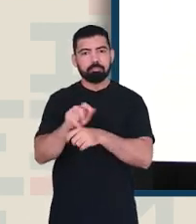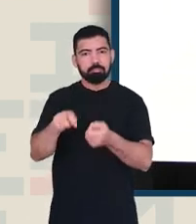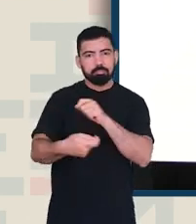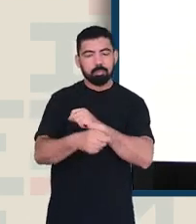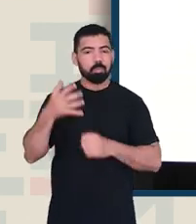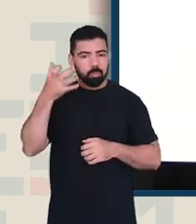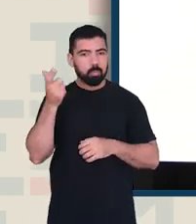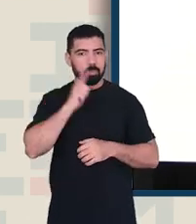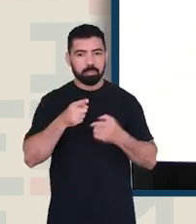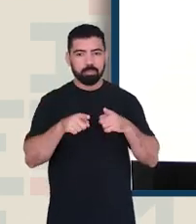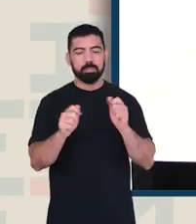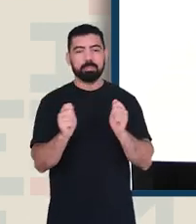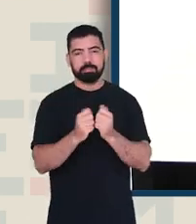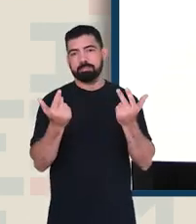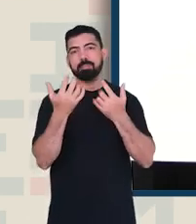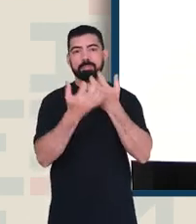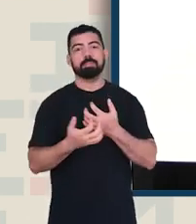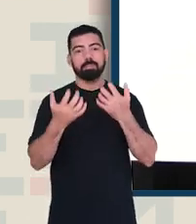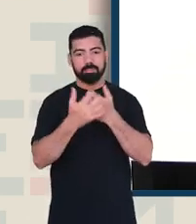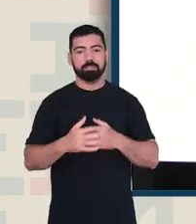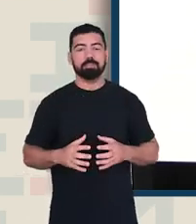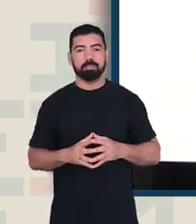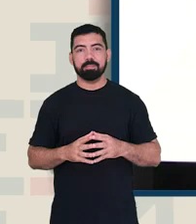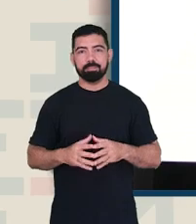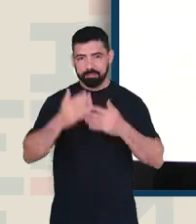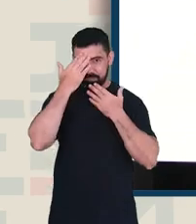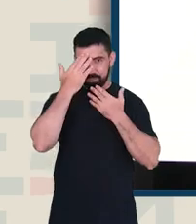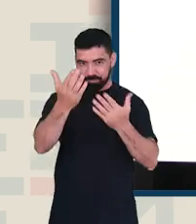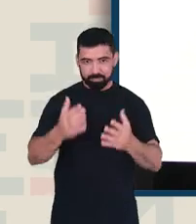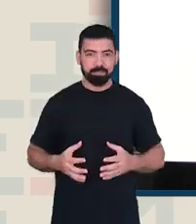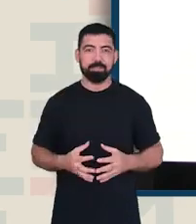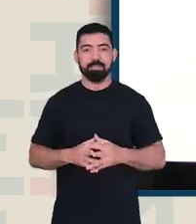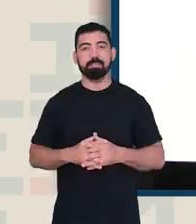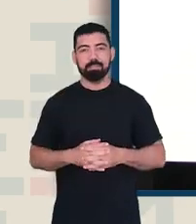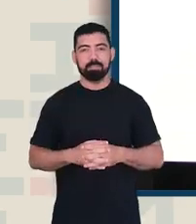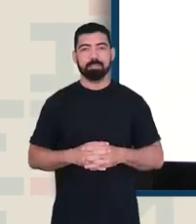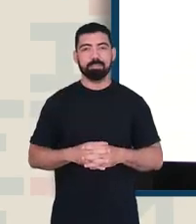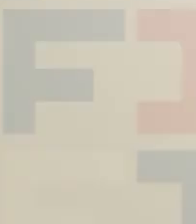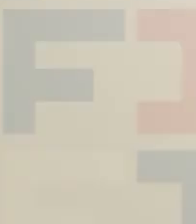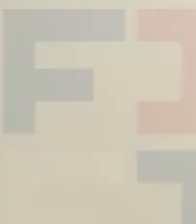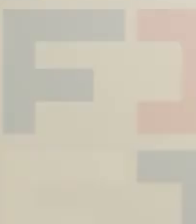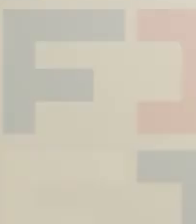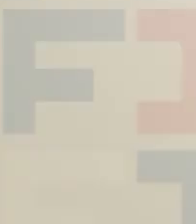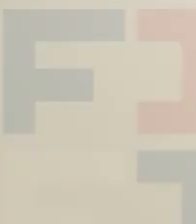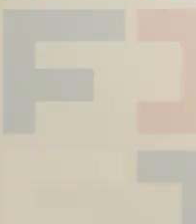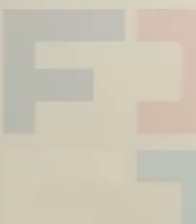que poderá ser escutado como música. Obrigado.